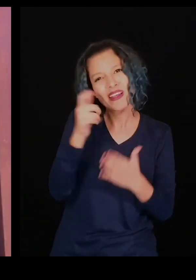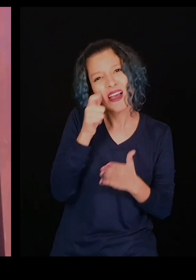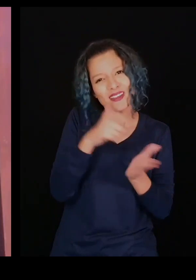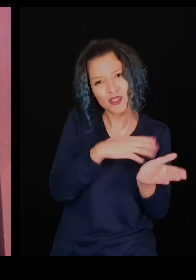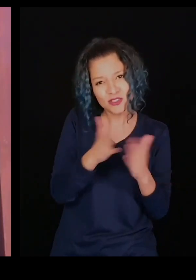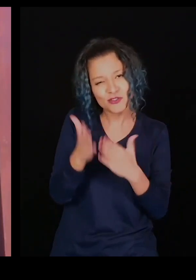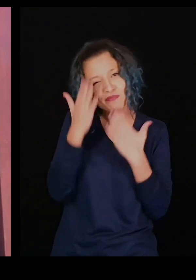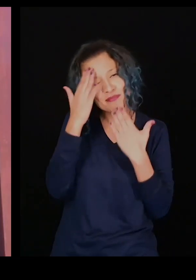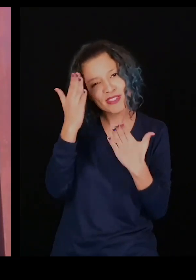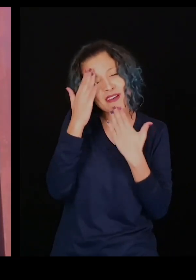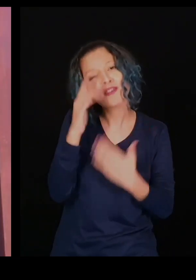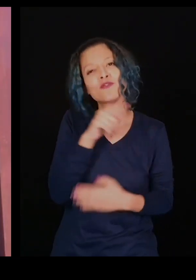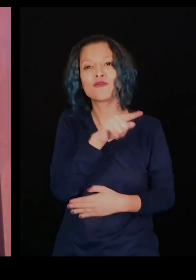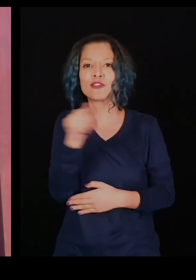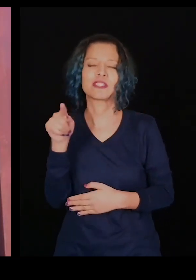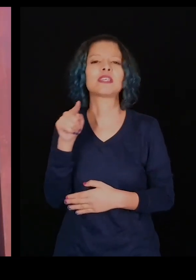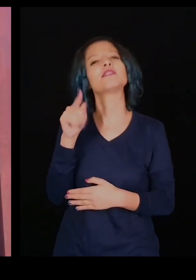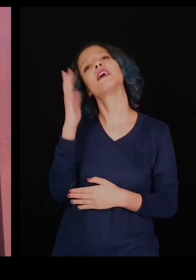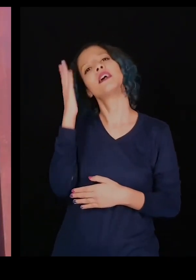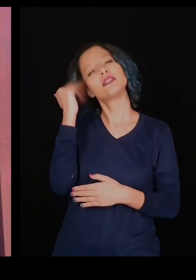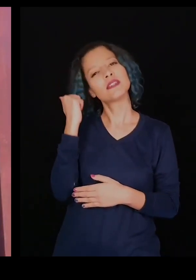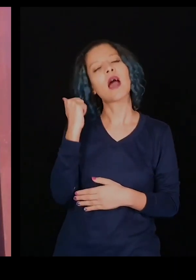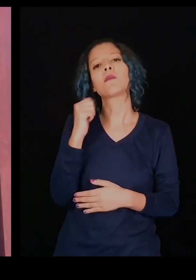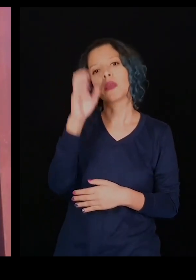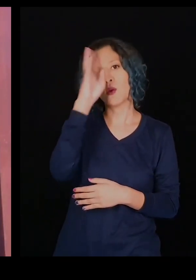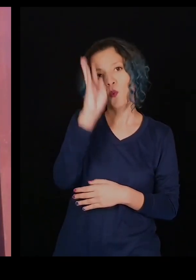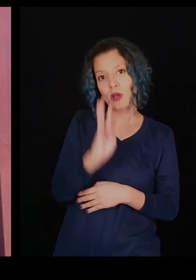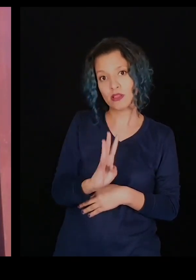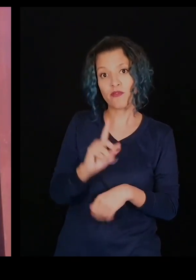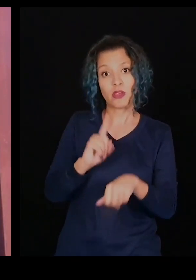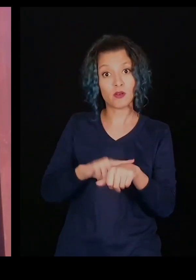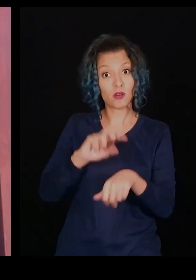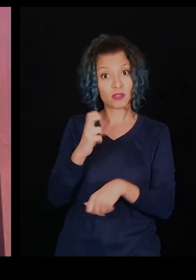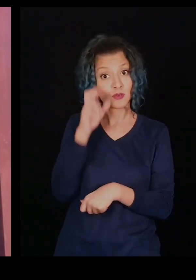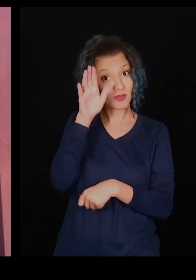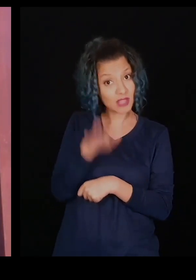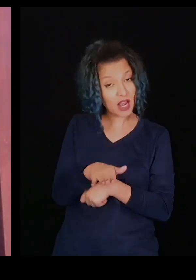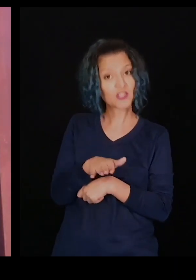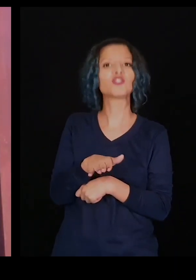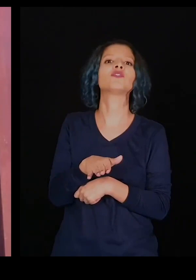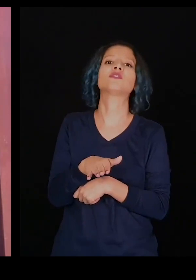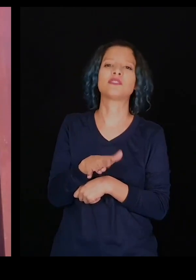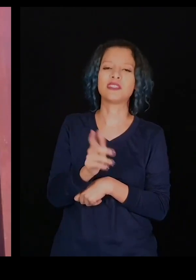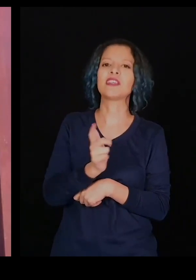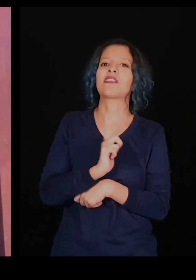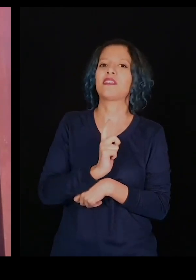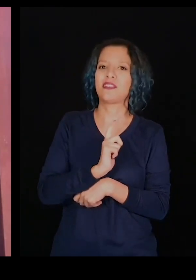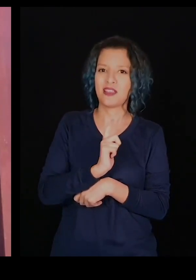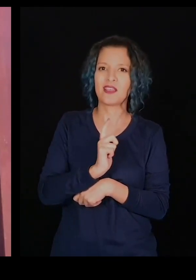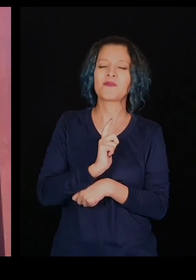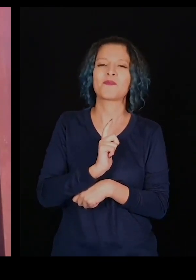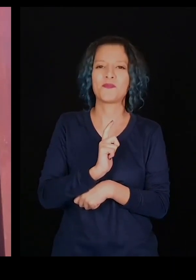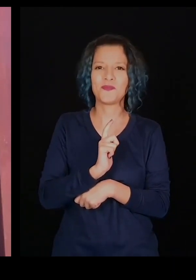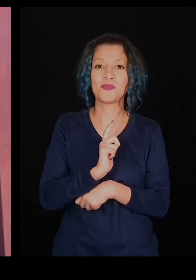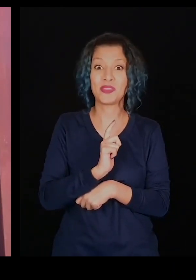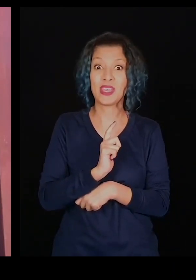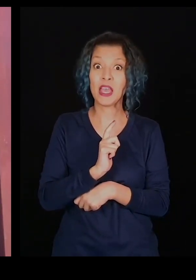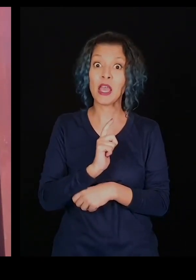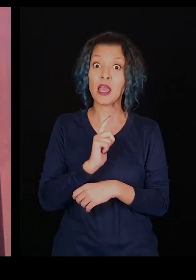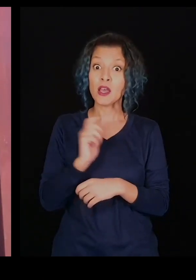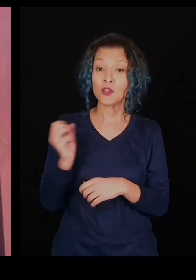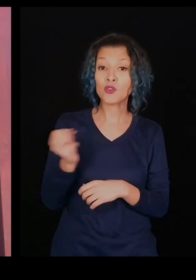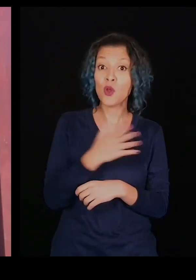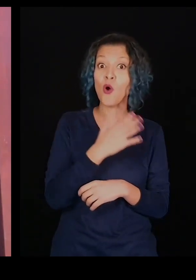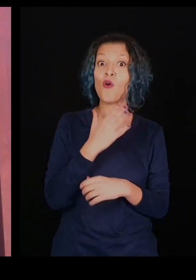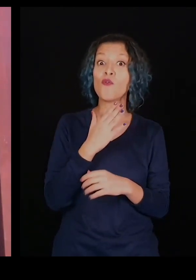sabem, toda quarta-feira, às 17 horas, a gente tem um novo encontro com novos convidados.